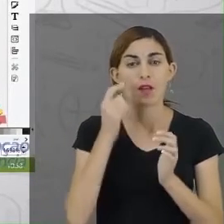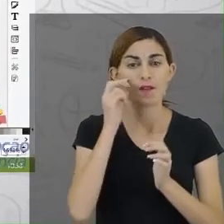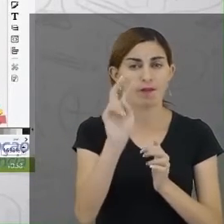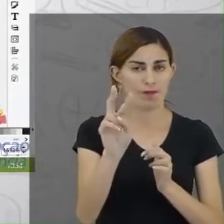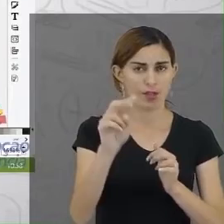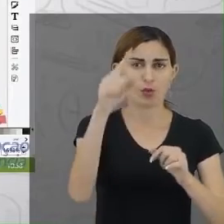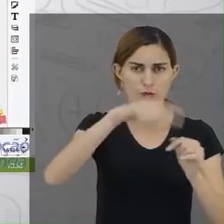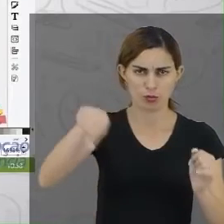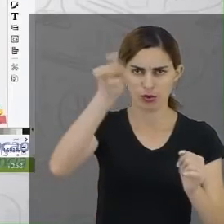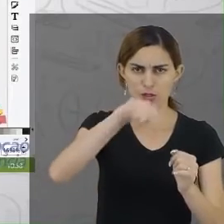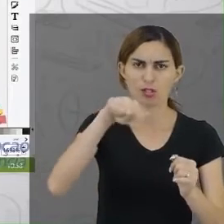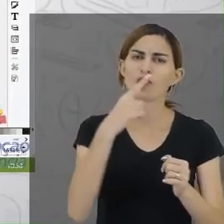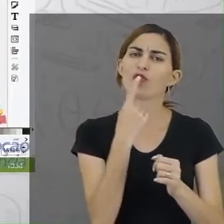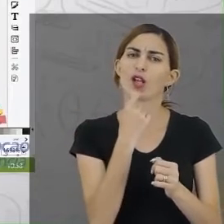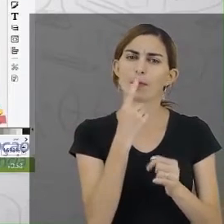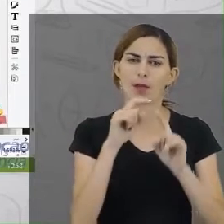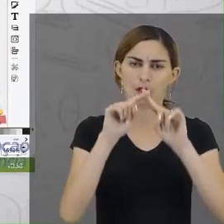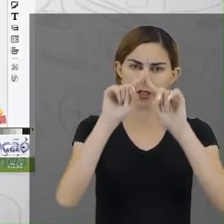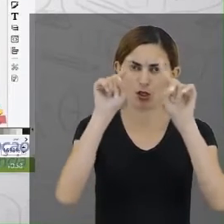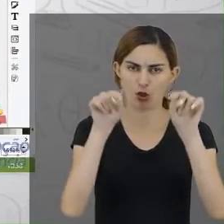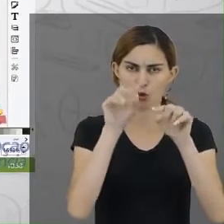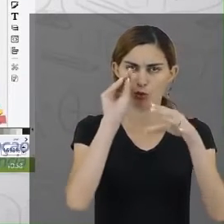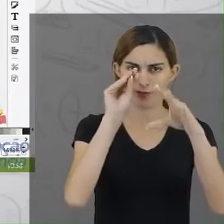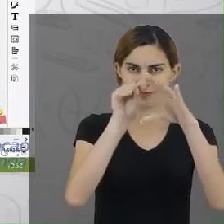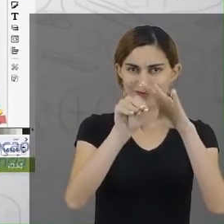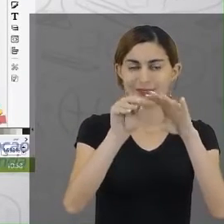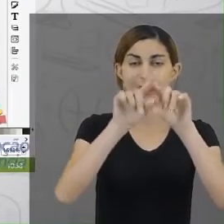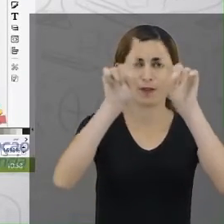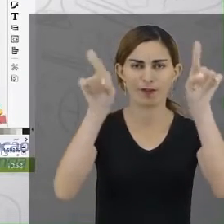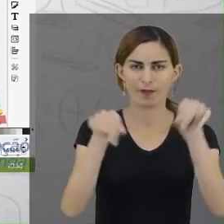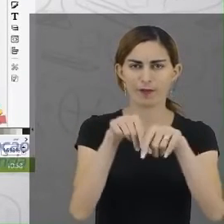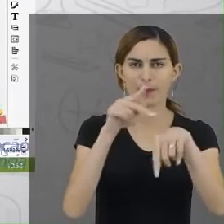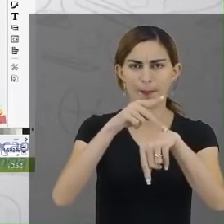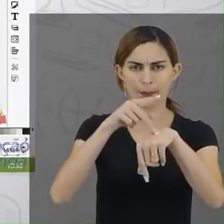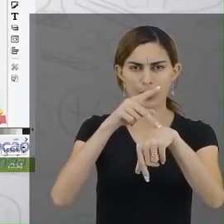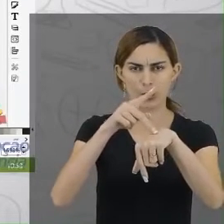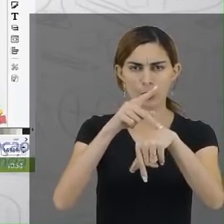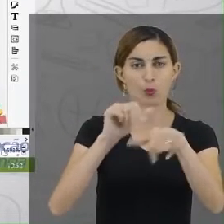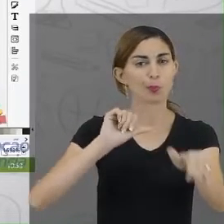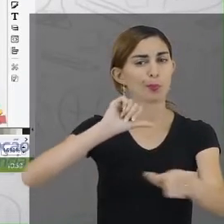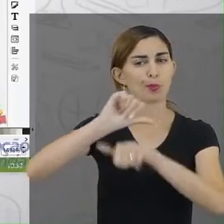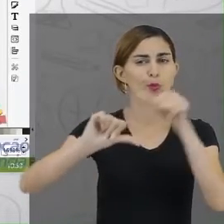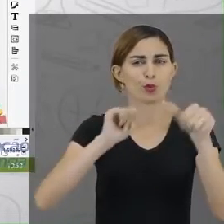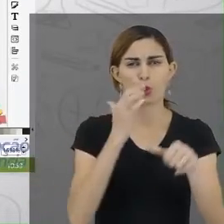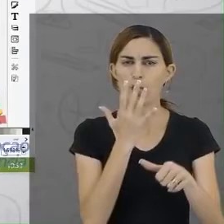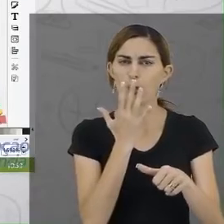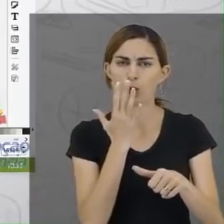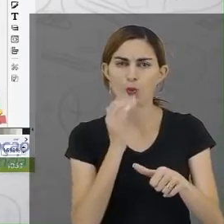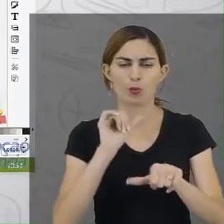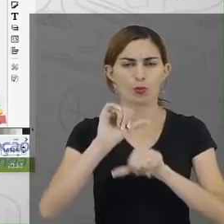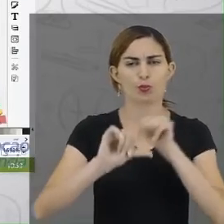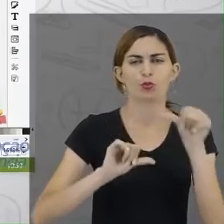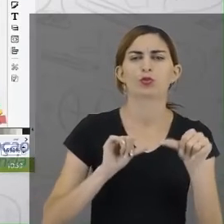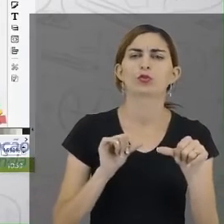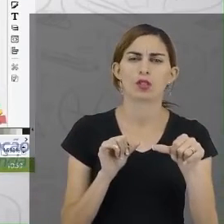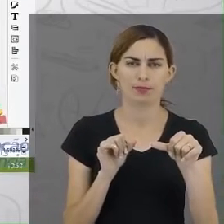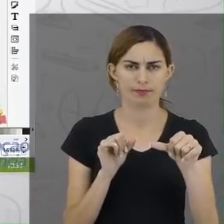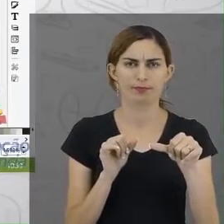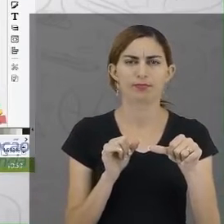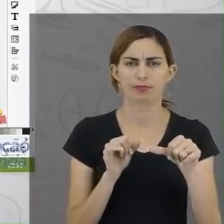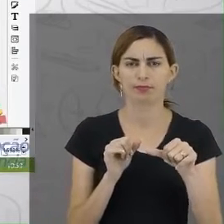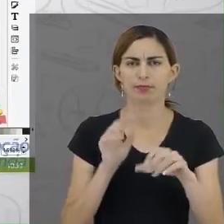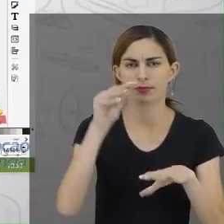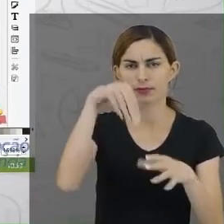com um preenchimento vermelho. Vamos alterar essas configurações. Para poder alterar